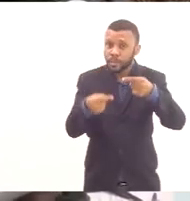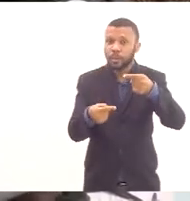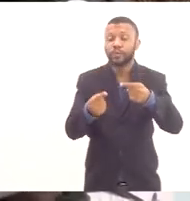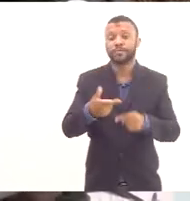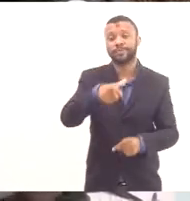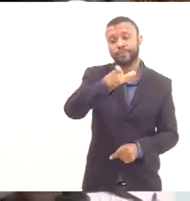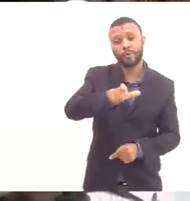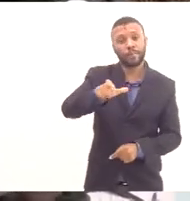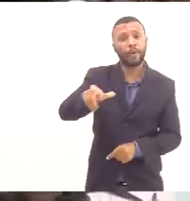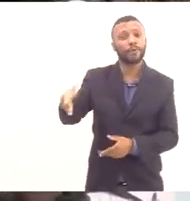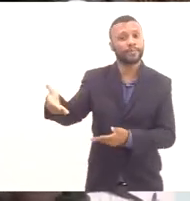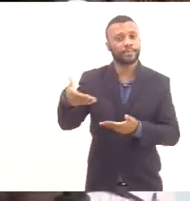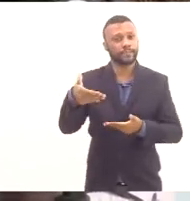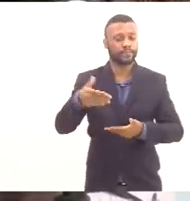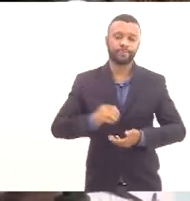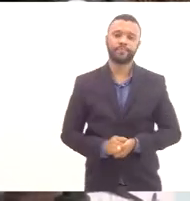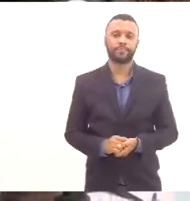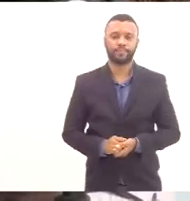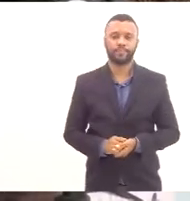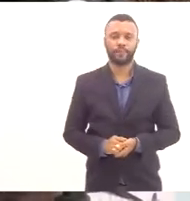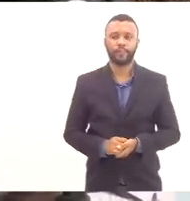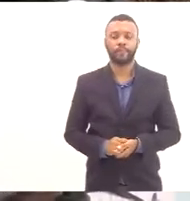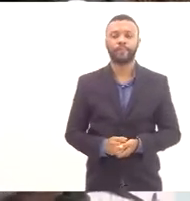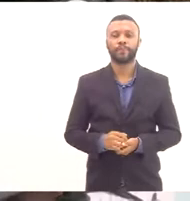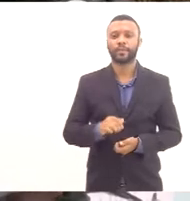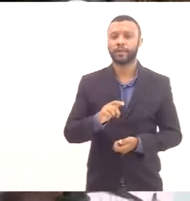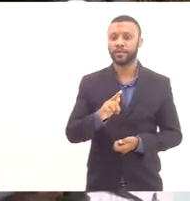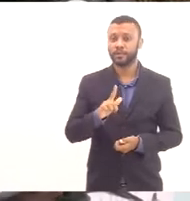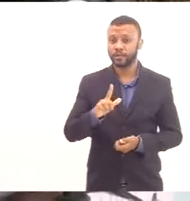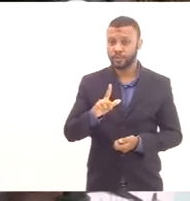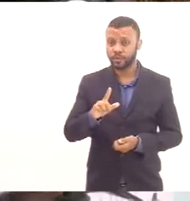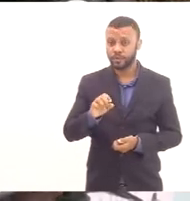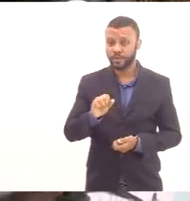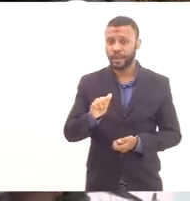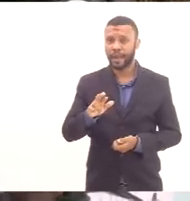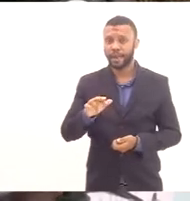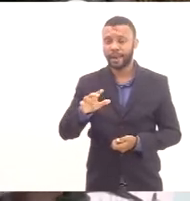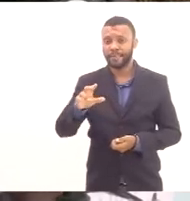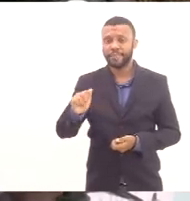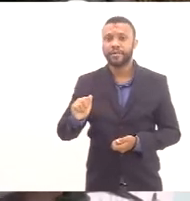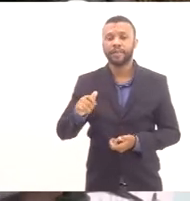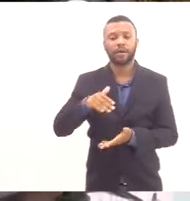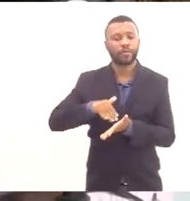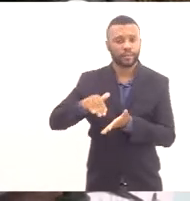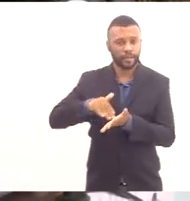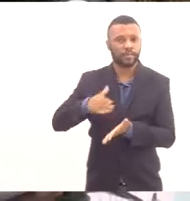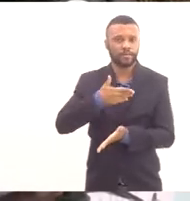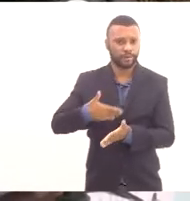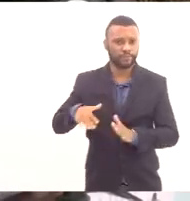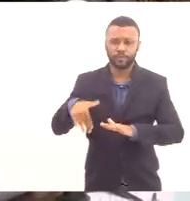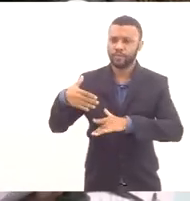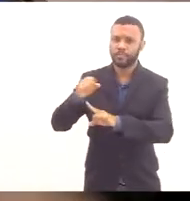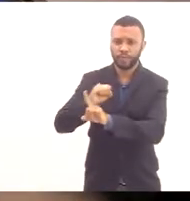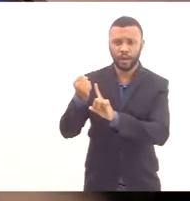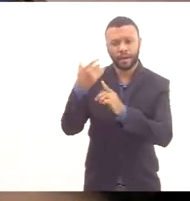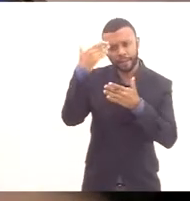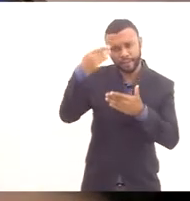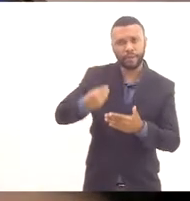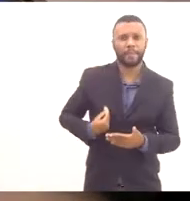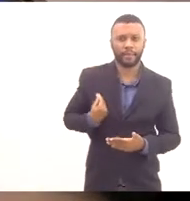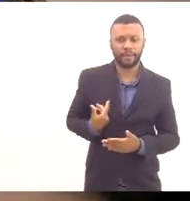seguintes convidados senhor Júlio Saraiva secretário de estado de Desenvolvimento Social a que eu agradeço a presença desde